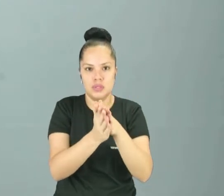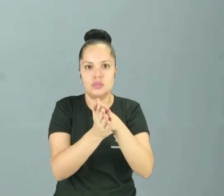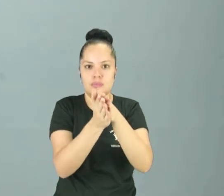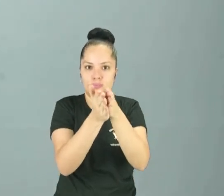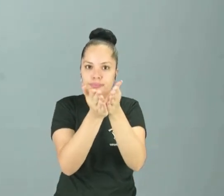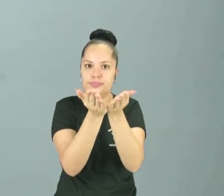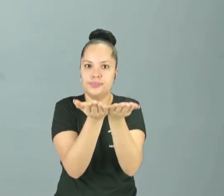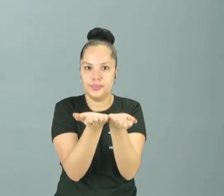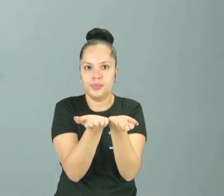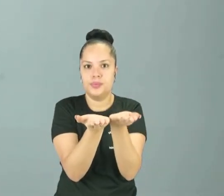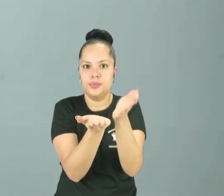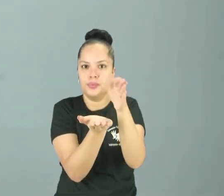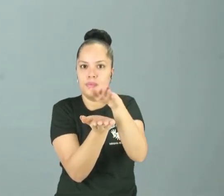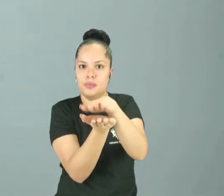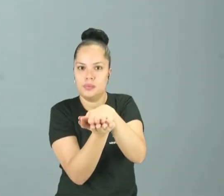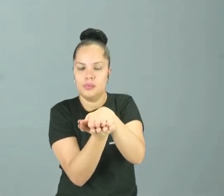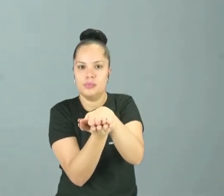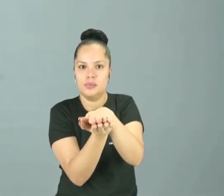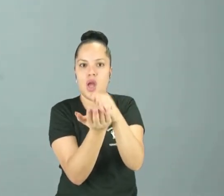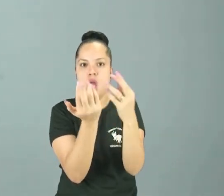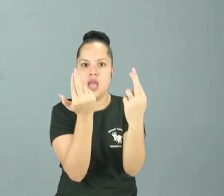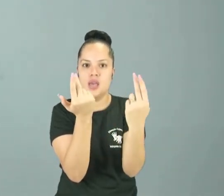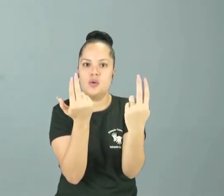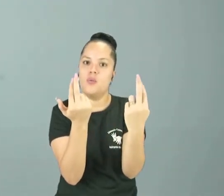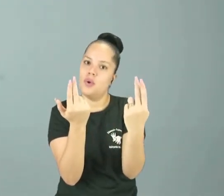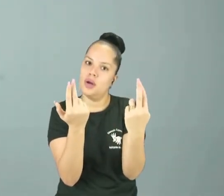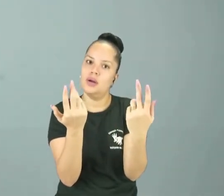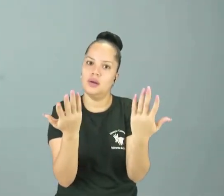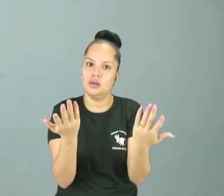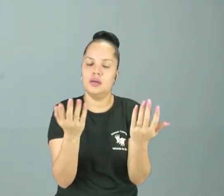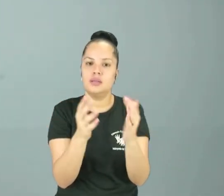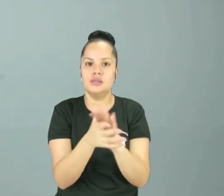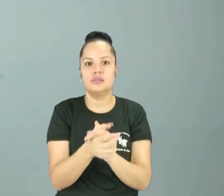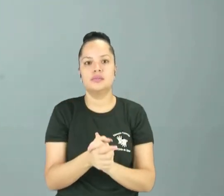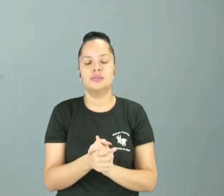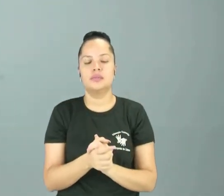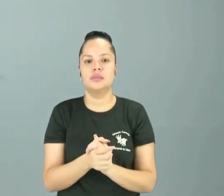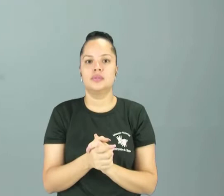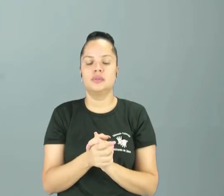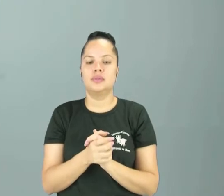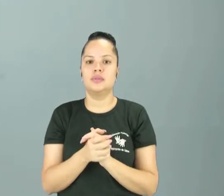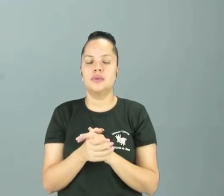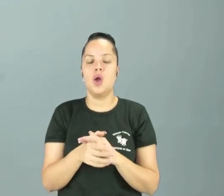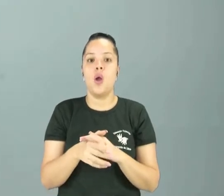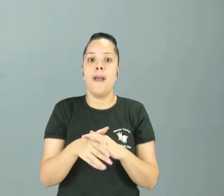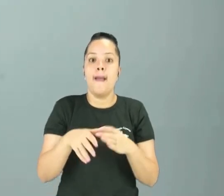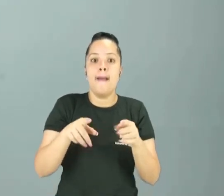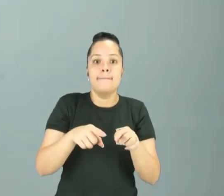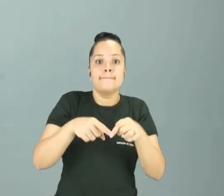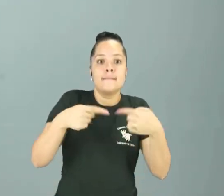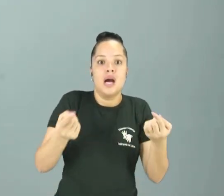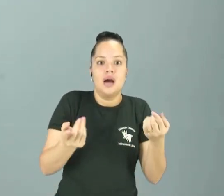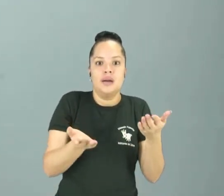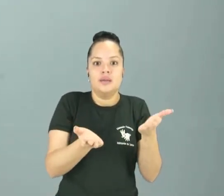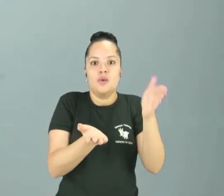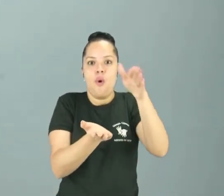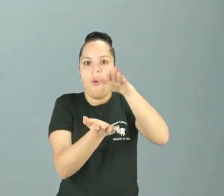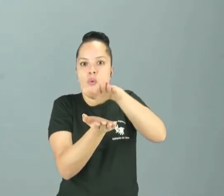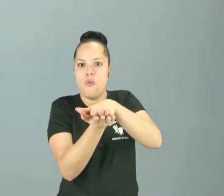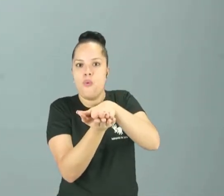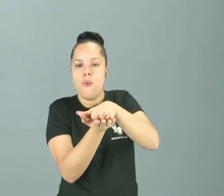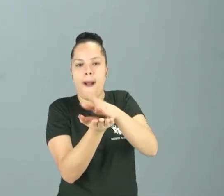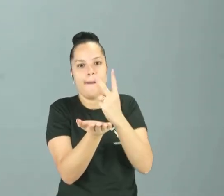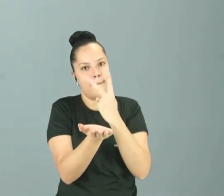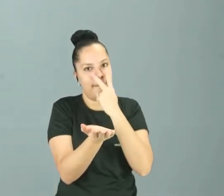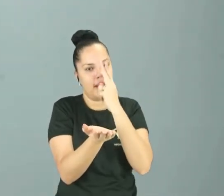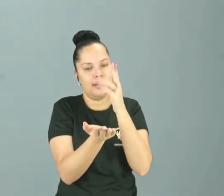igual à outra, elas são congruentes, ou seja, elas são idênticas, mas distintas. Mas quando eu sobreponho elas, elas se